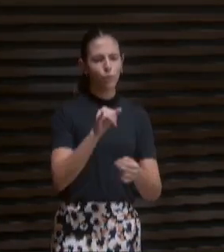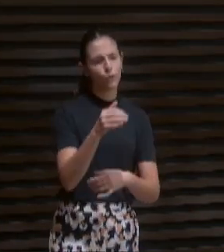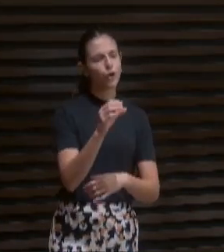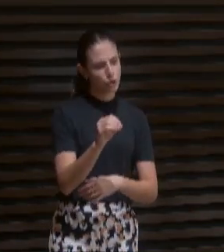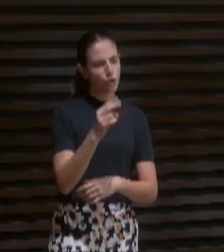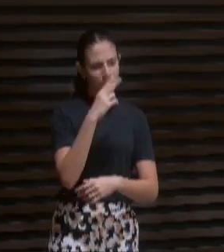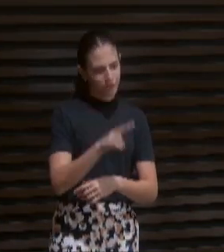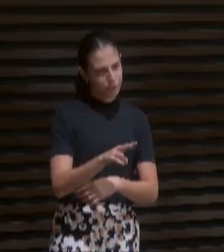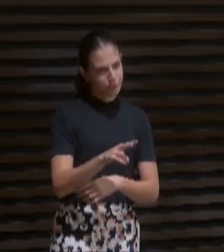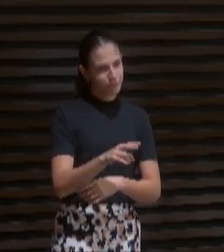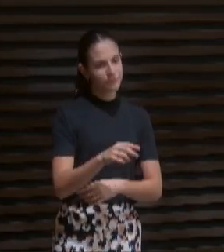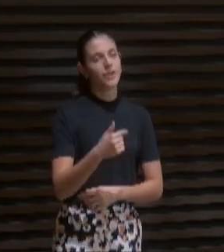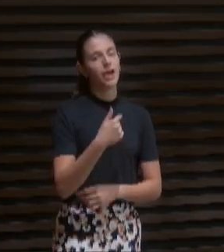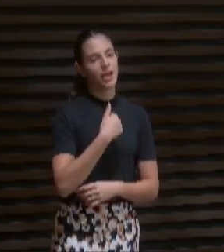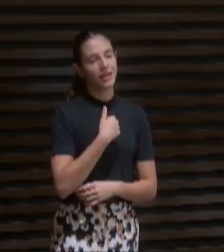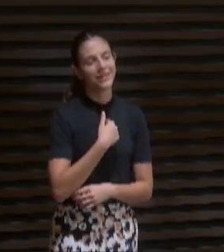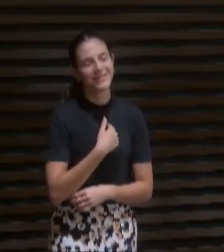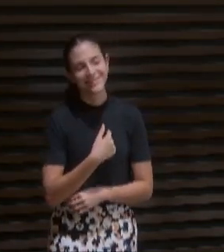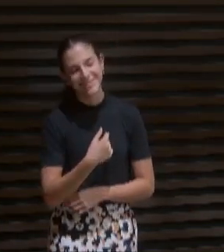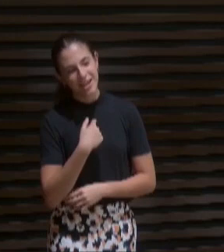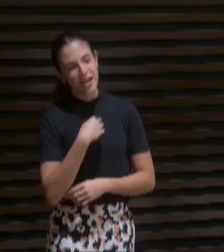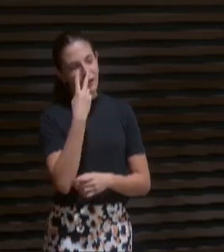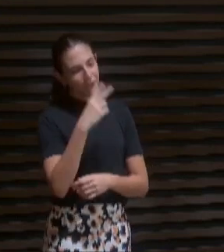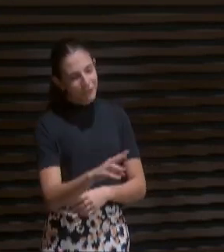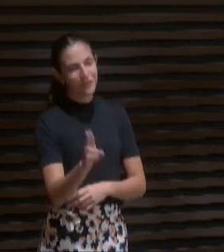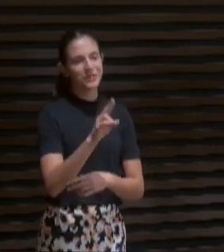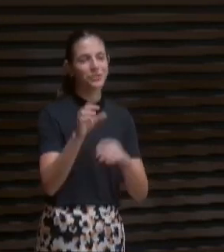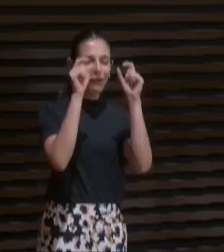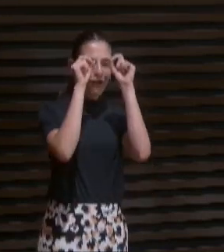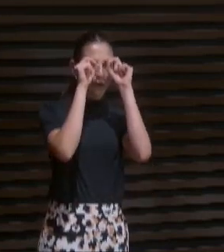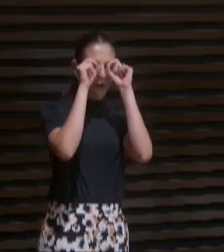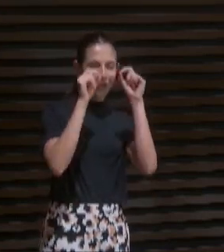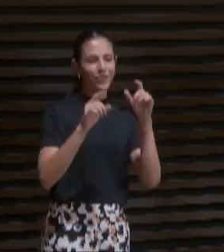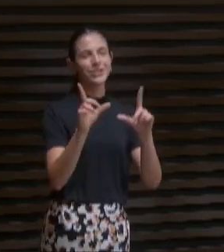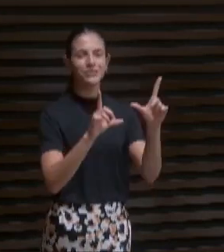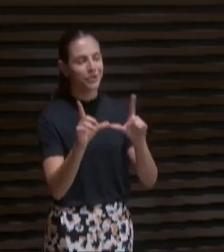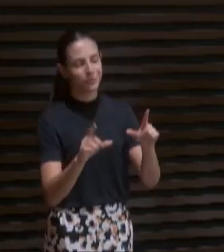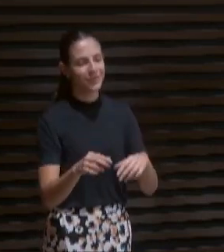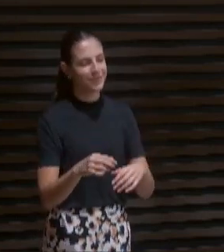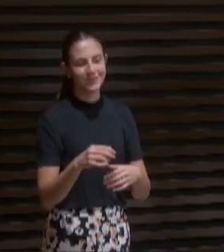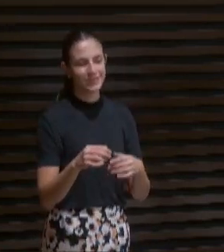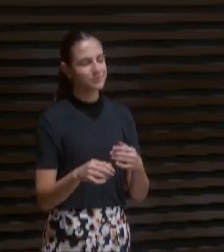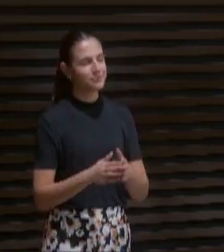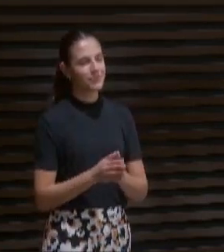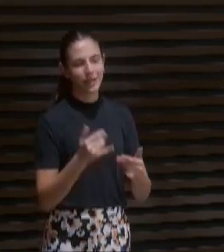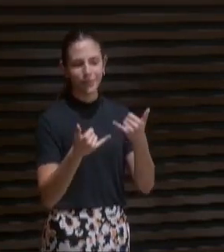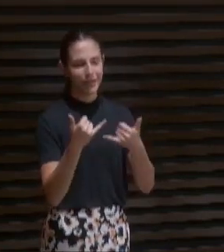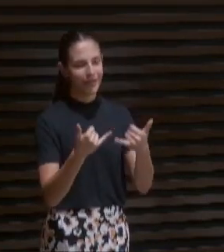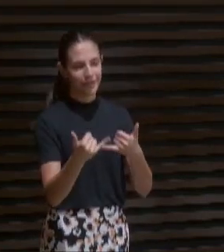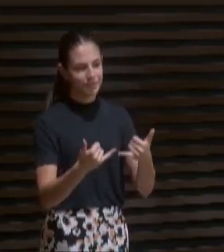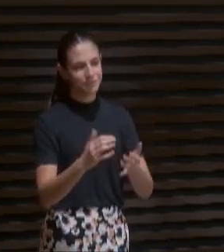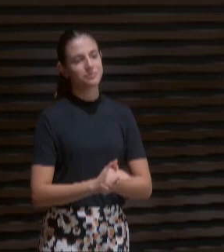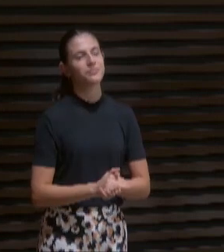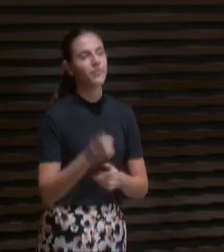vi com aqueles óculos que colocam naqueles filmes, né? Deus protegeu para eu ver, para poder contar para